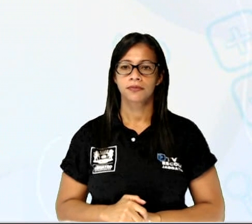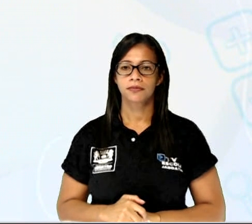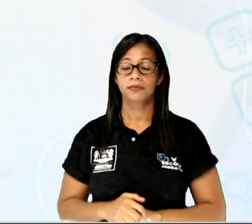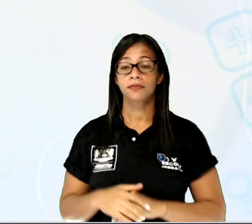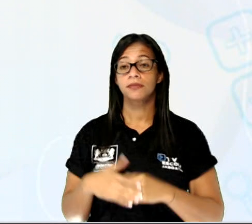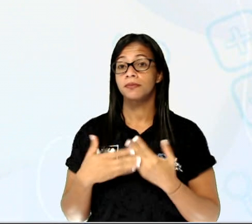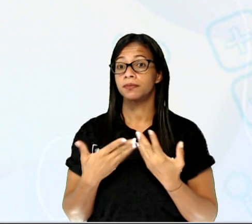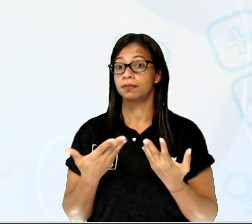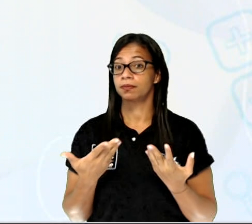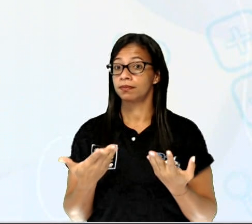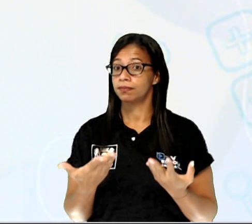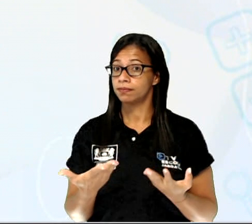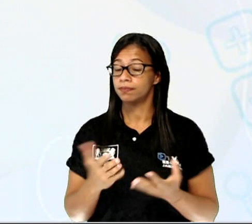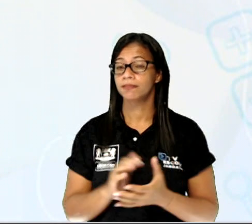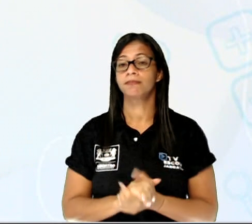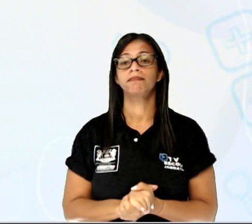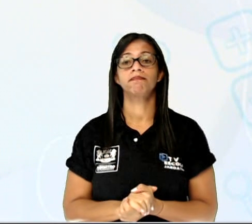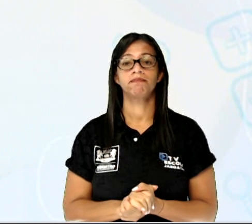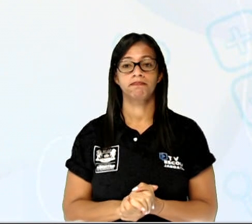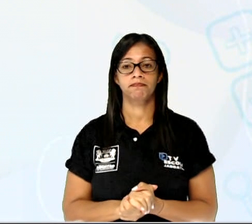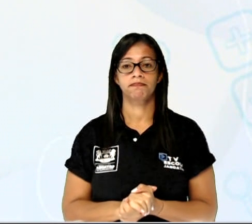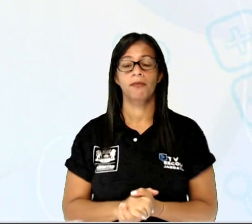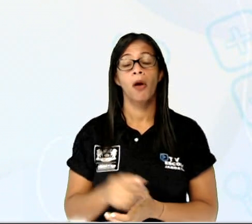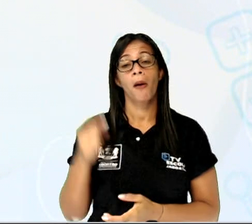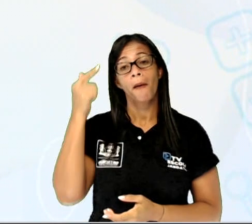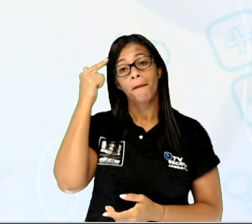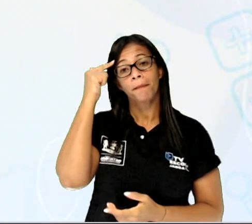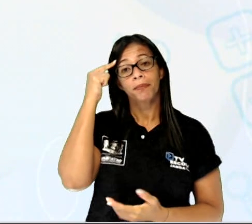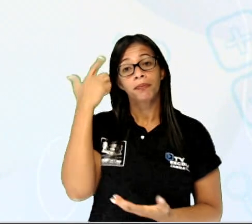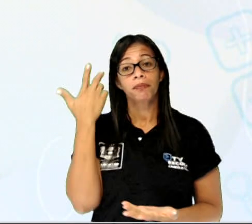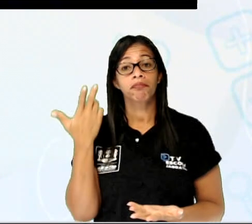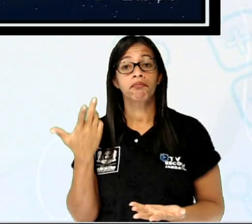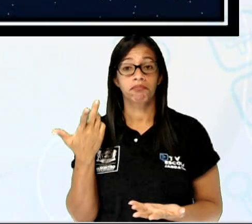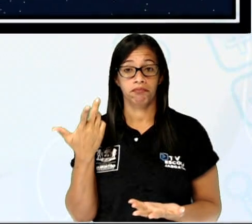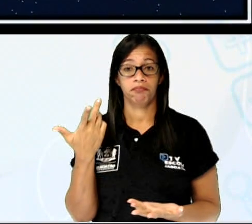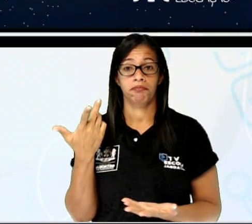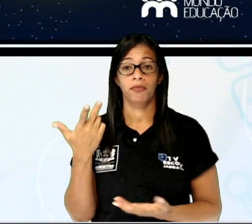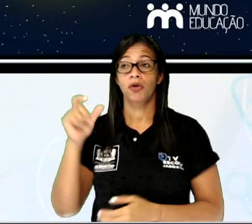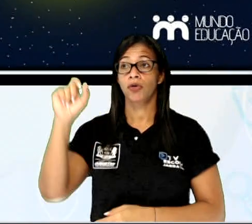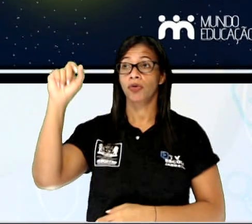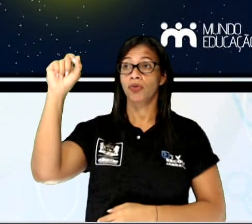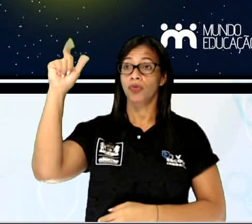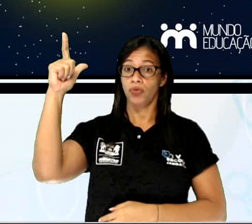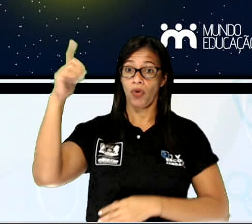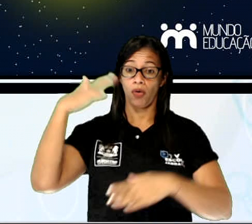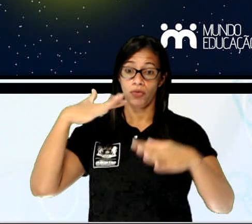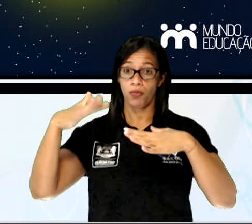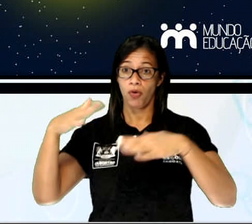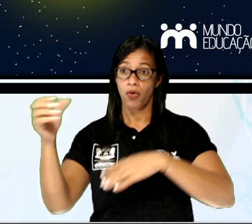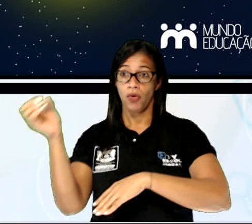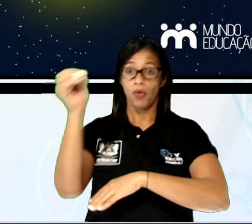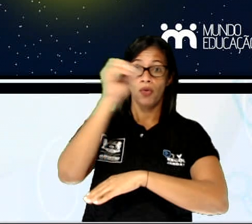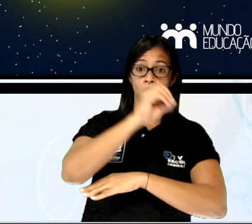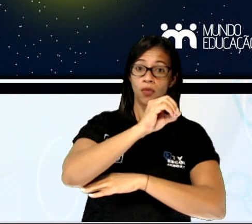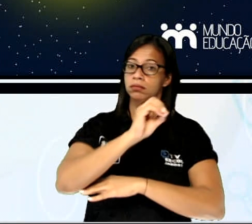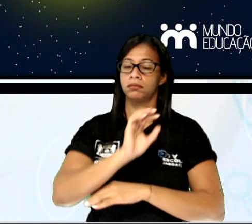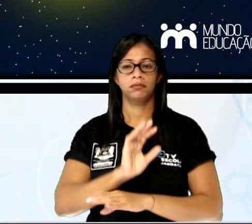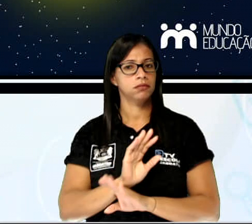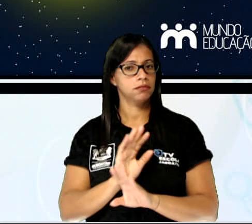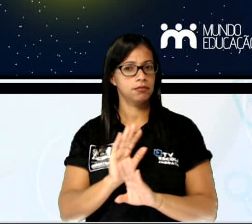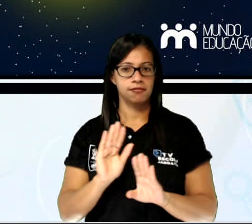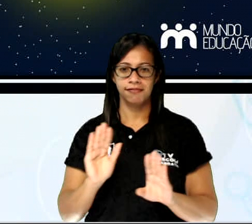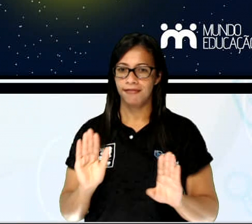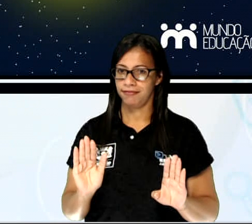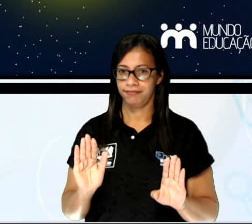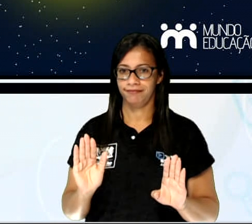Então, aparentemente, pensamos que o sol está se movimentando, mas na verdade o que está